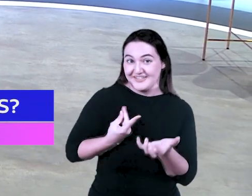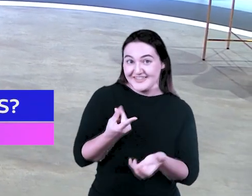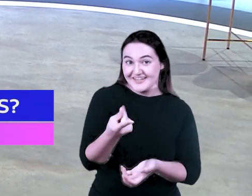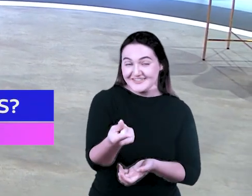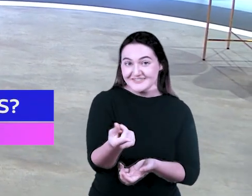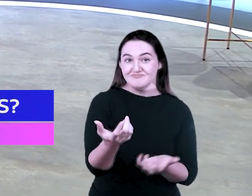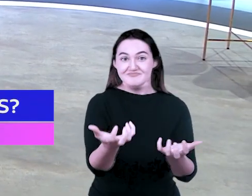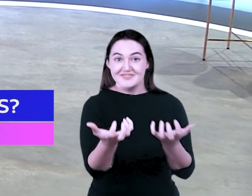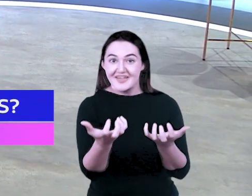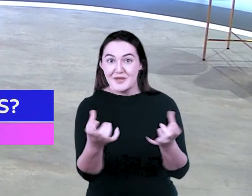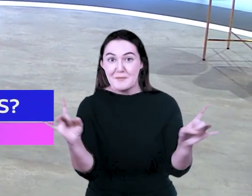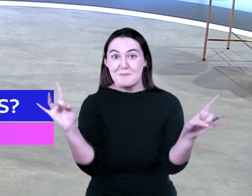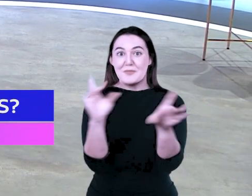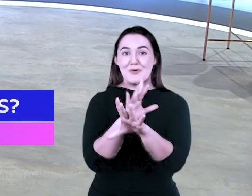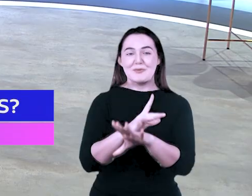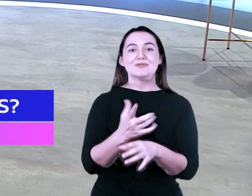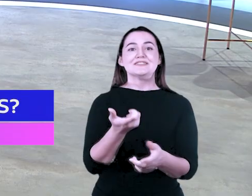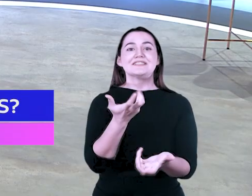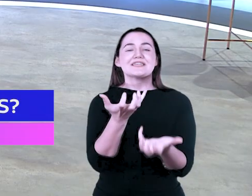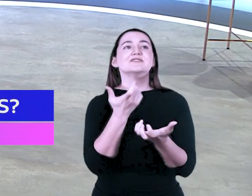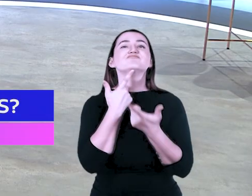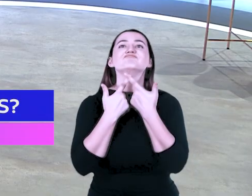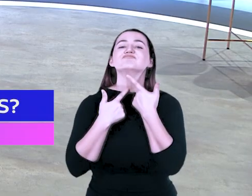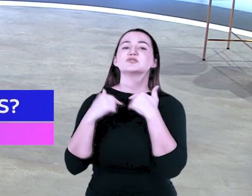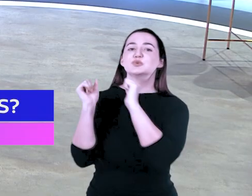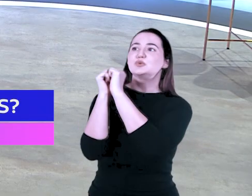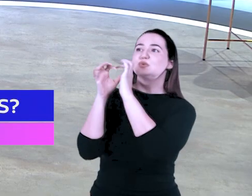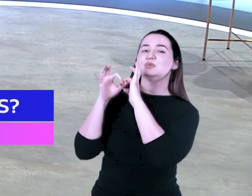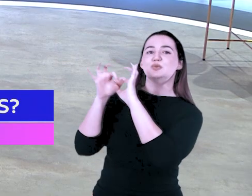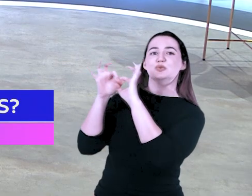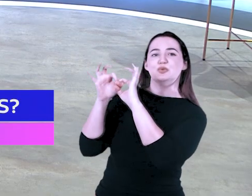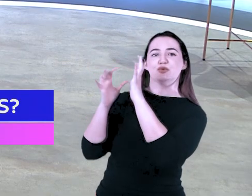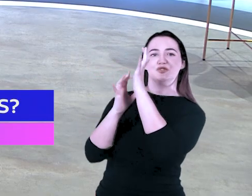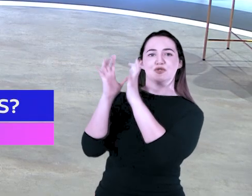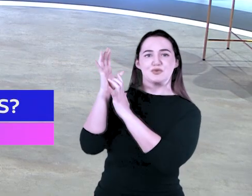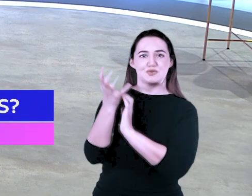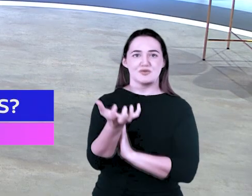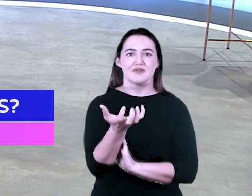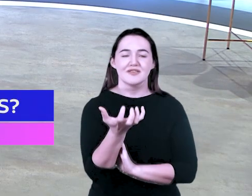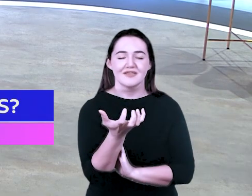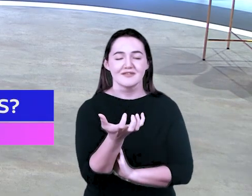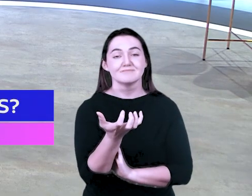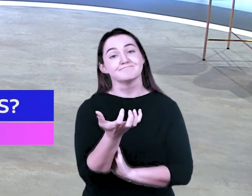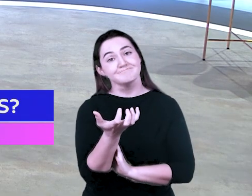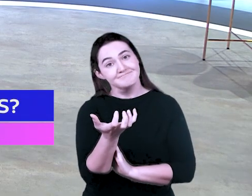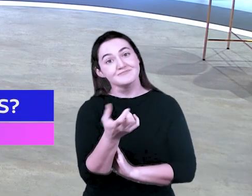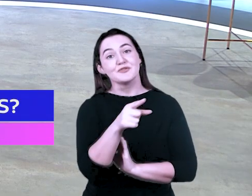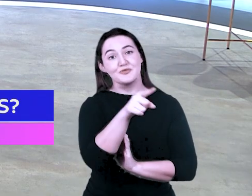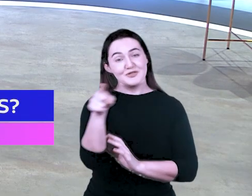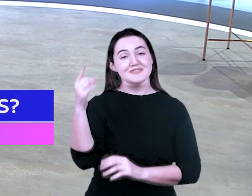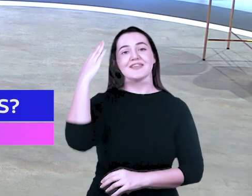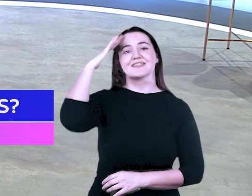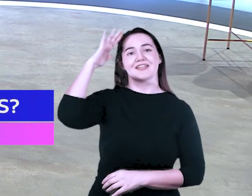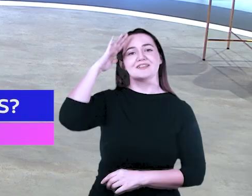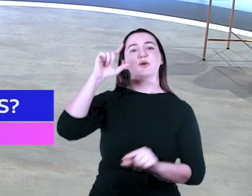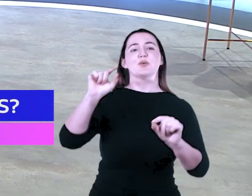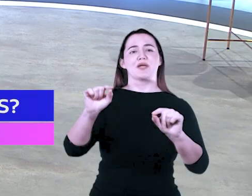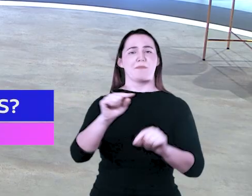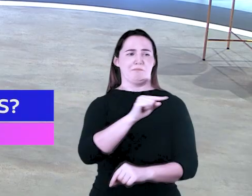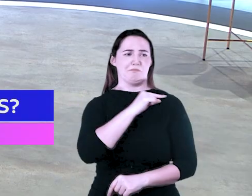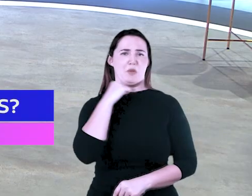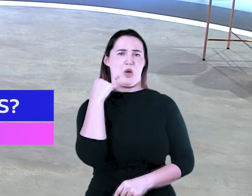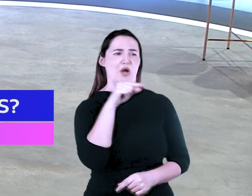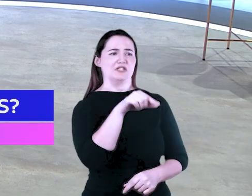aí desejoso em viver uma vida ao lado de Cristo e preparar-se para tudo aquilo que está por vir? Você entendeu o dilema da